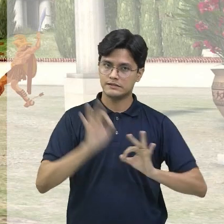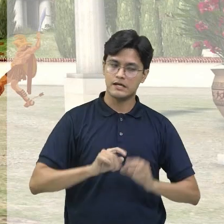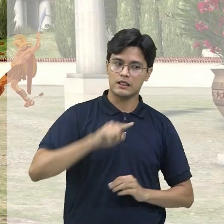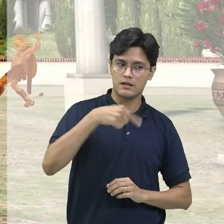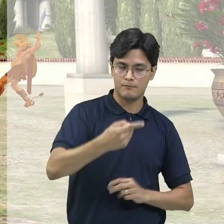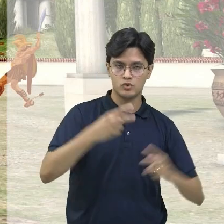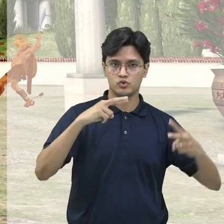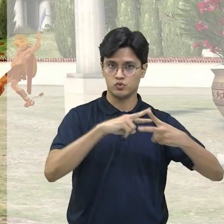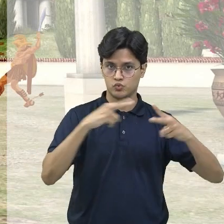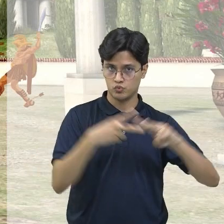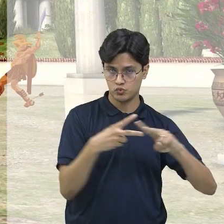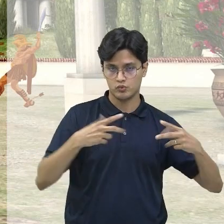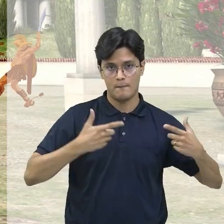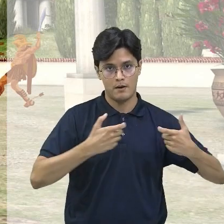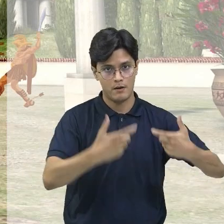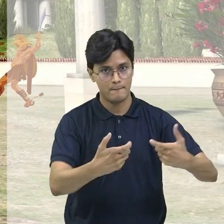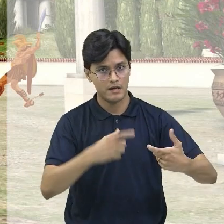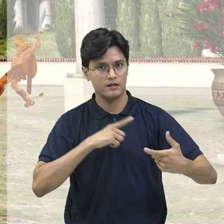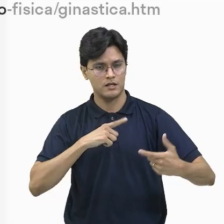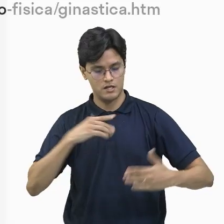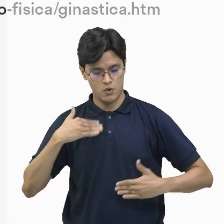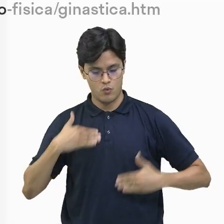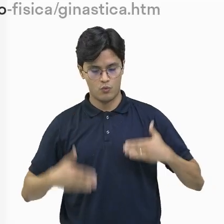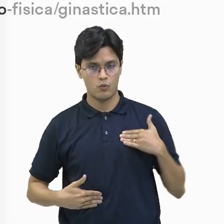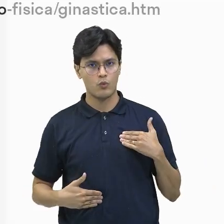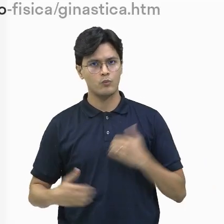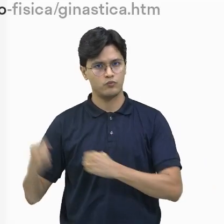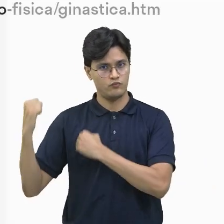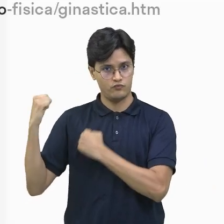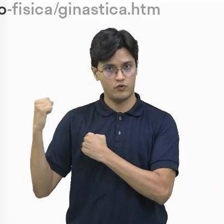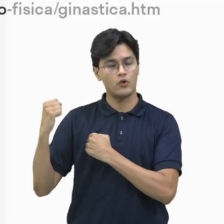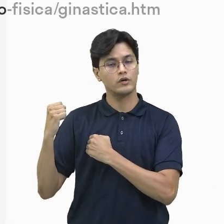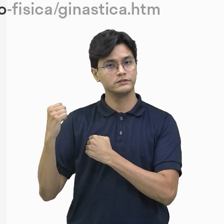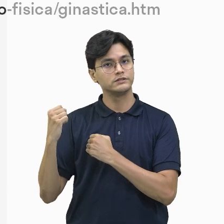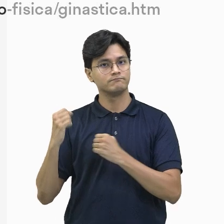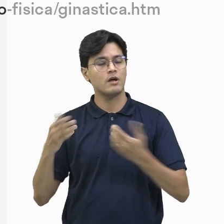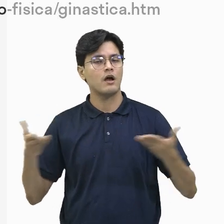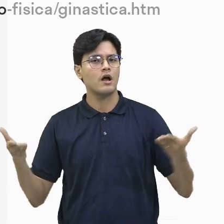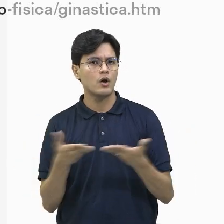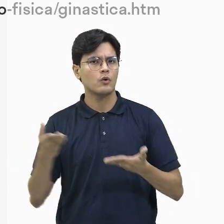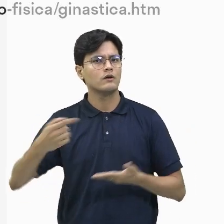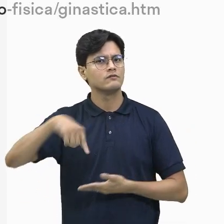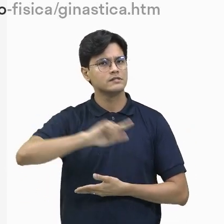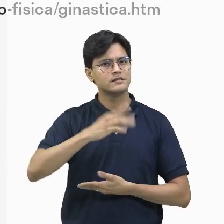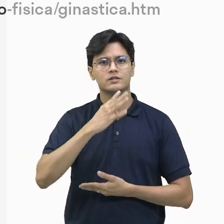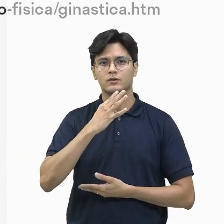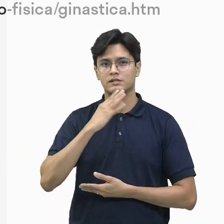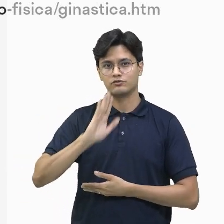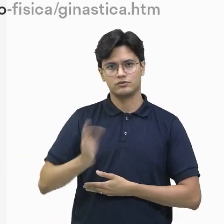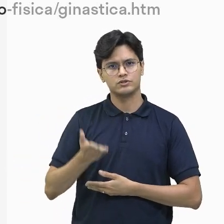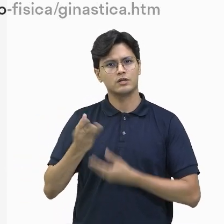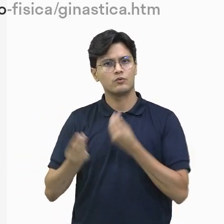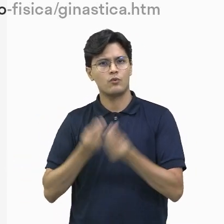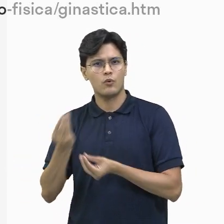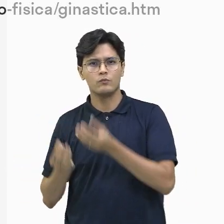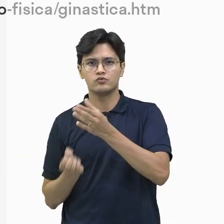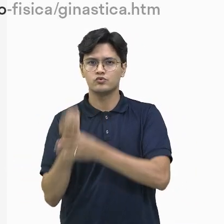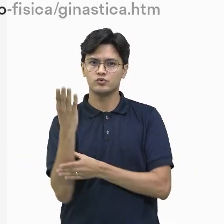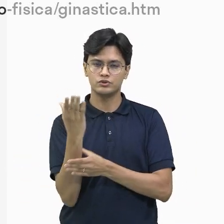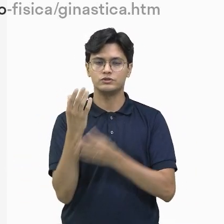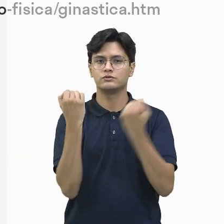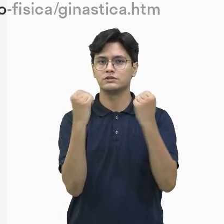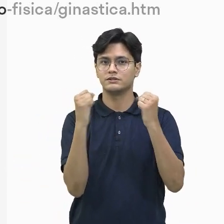né, viril e assim por diante, tá bom? Agora que vocês já sabem aonde nasceu a ginástica, vamos lá para a